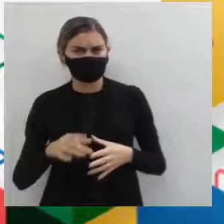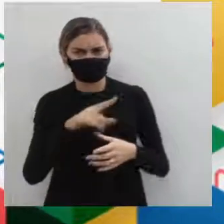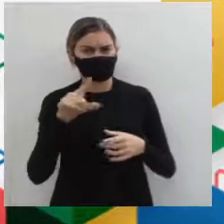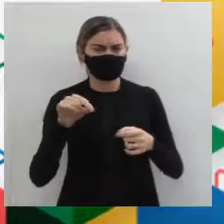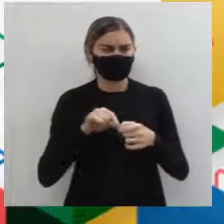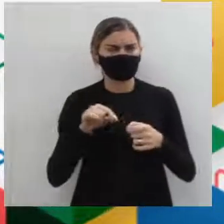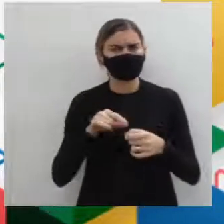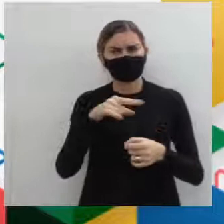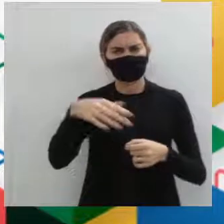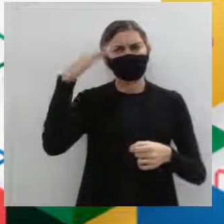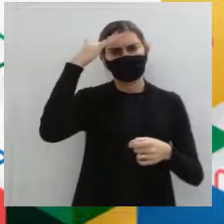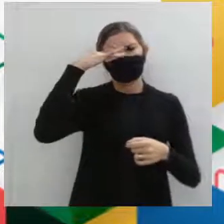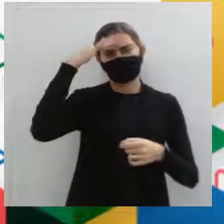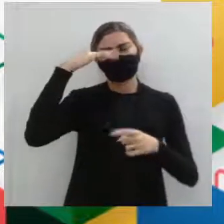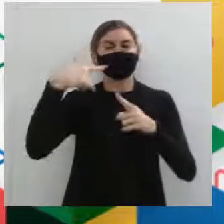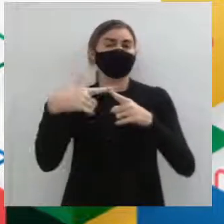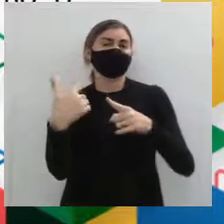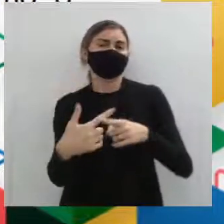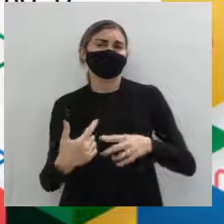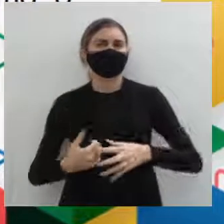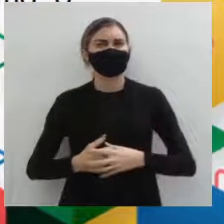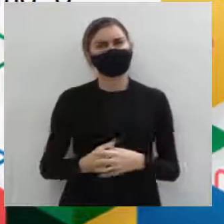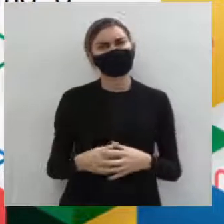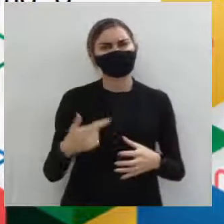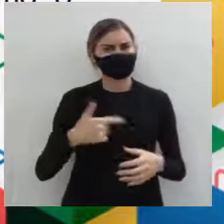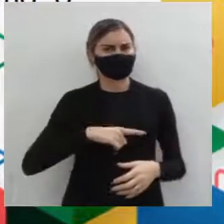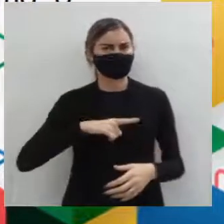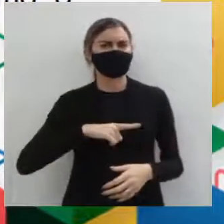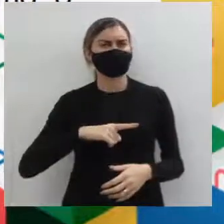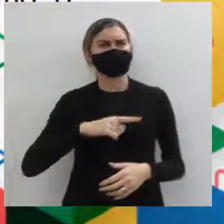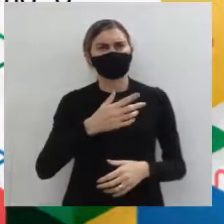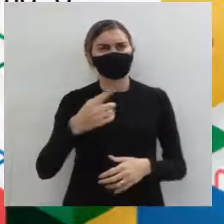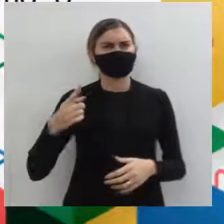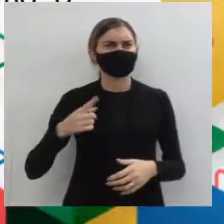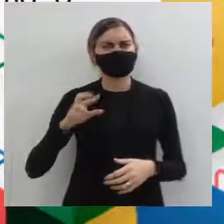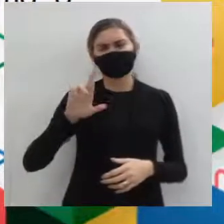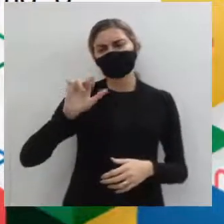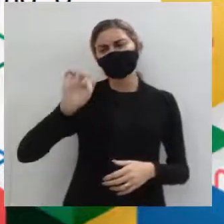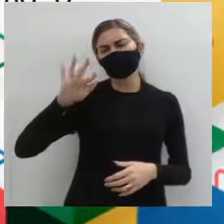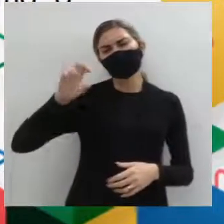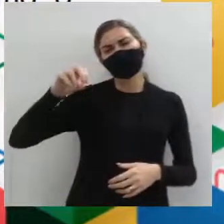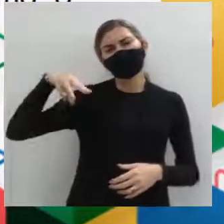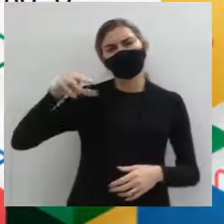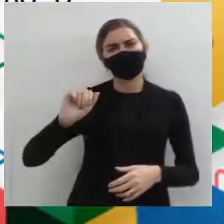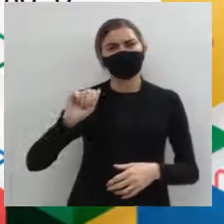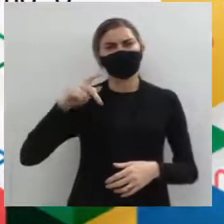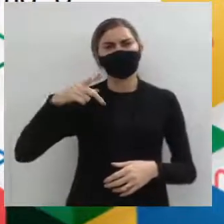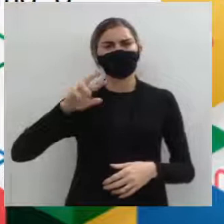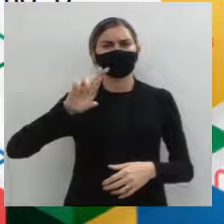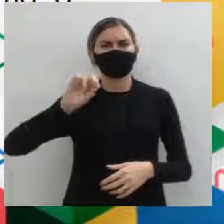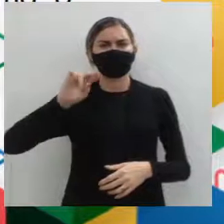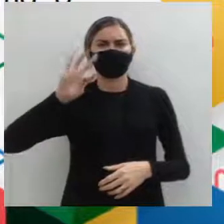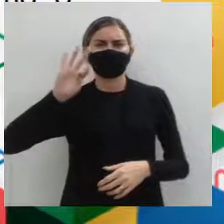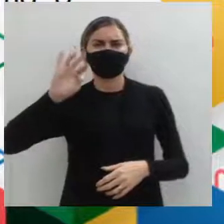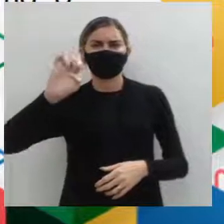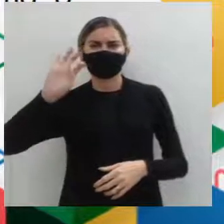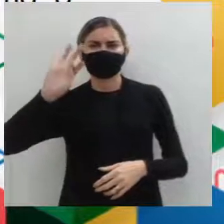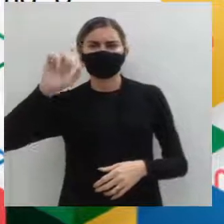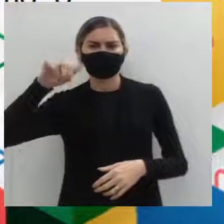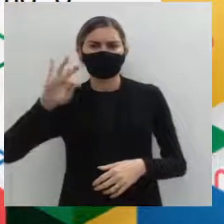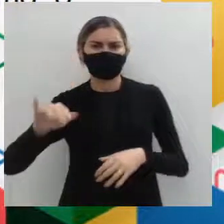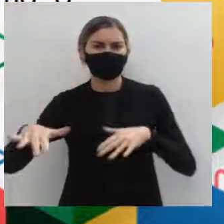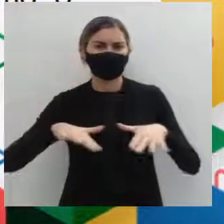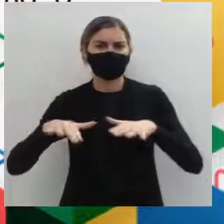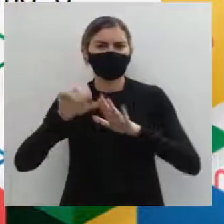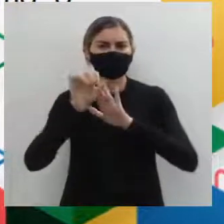gente vai entender por que ele foi fera. A gente vai ter aí, ó, gente, Reforma Protestante. Foi um movimento que começou